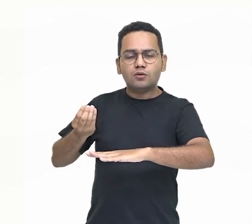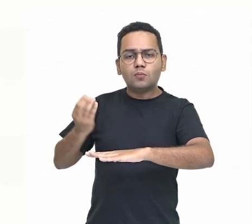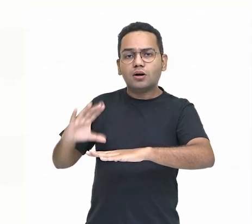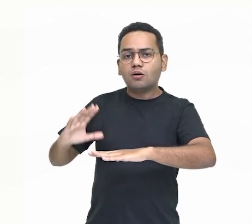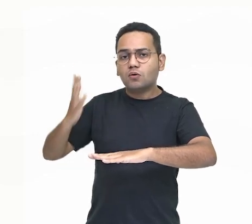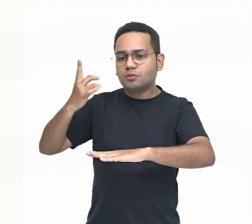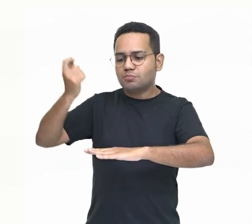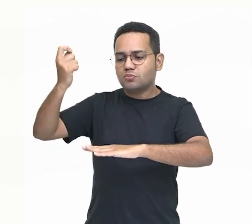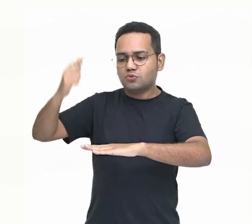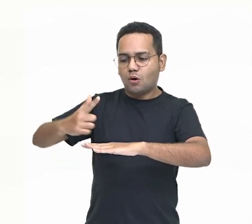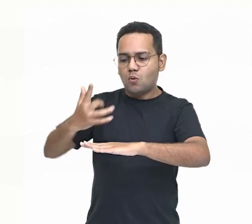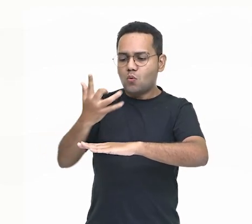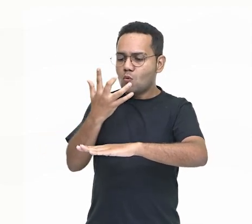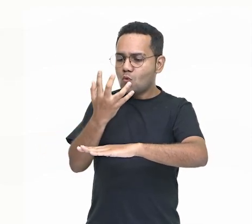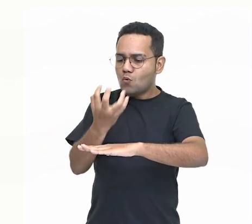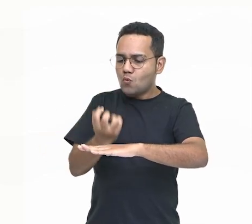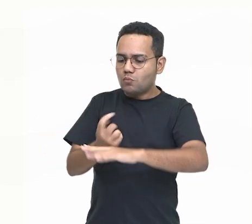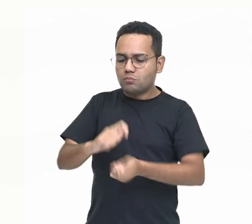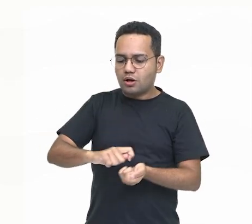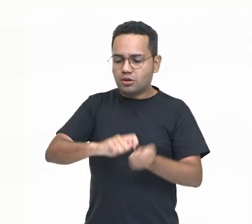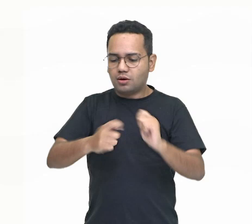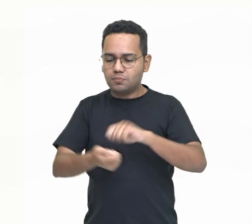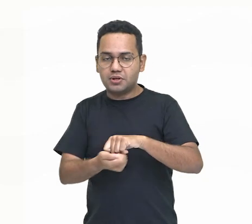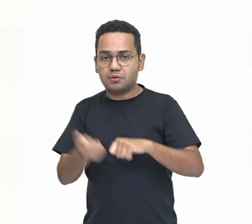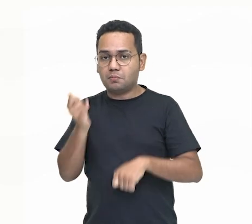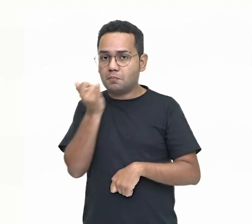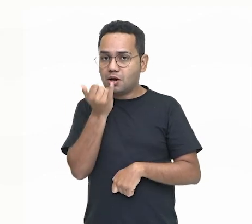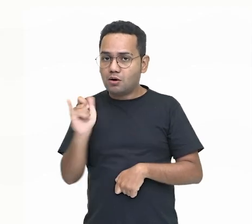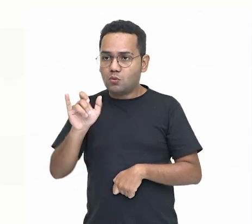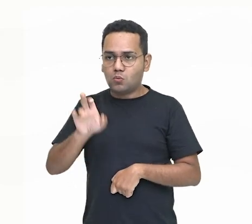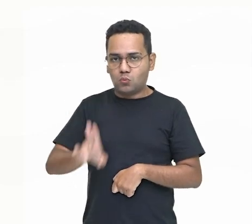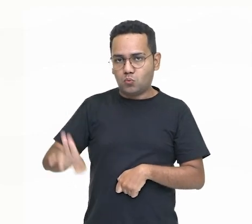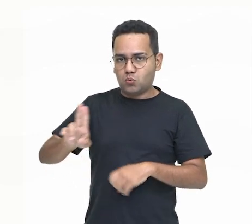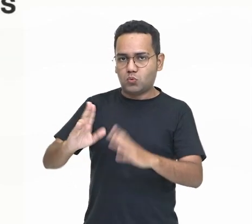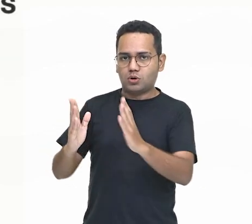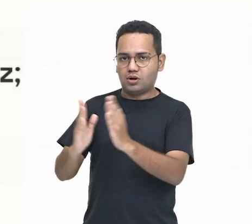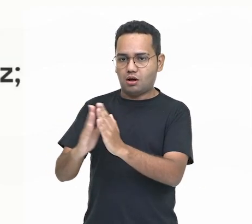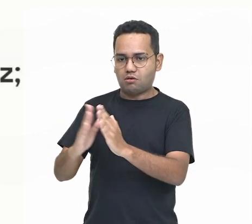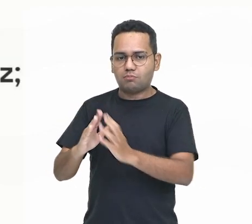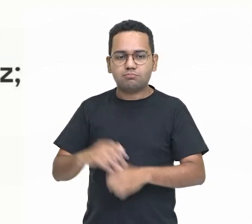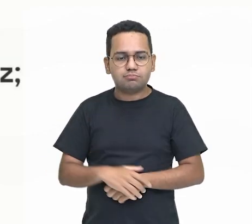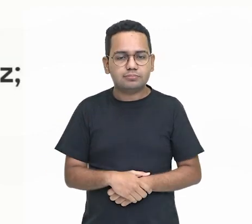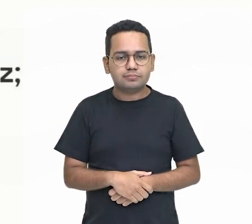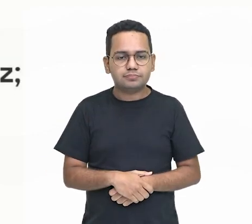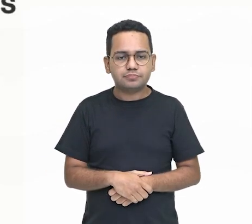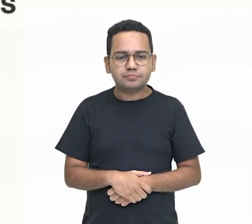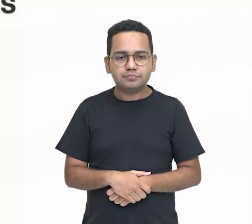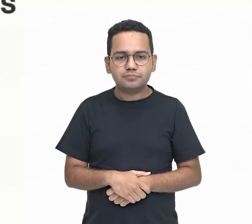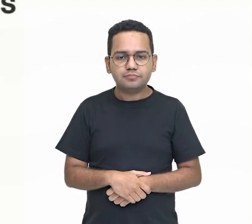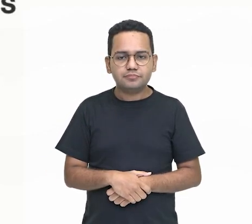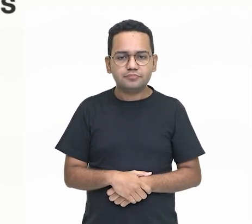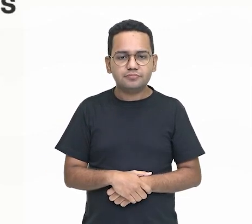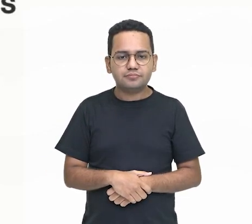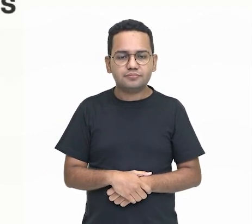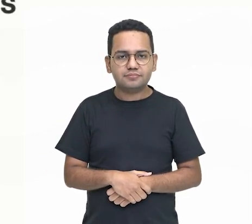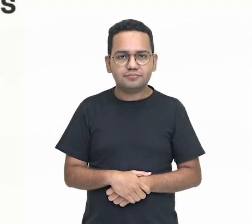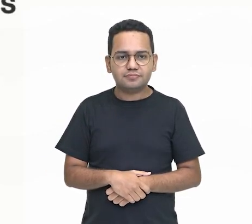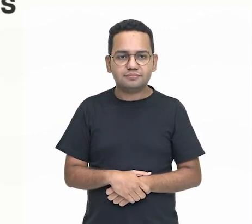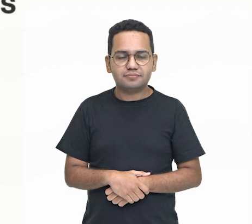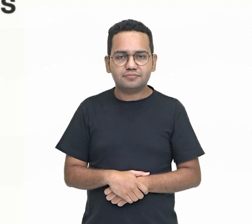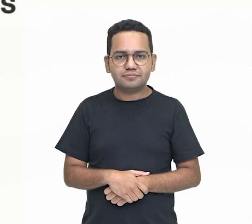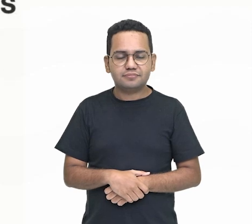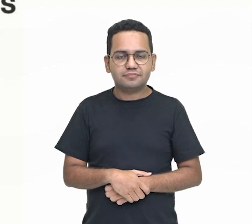luz solar. Muito bem. E depois disso, vocês estudaram também, vocês